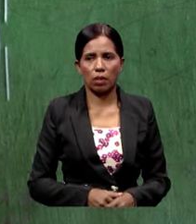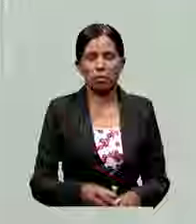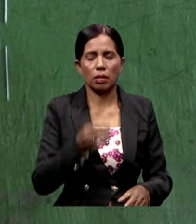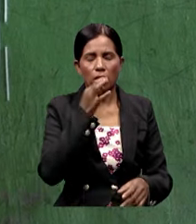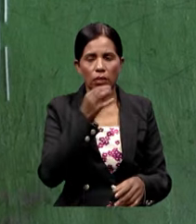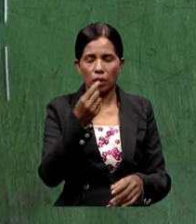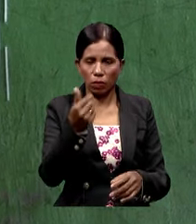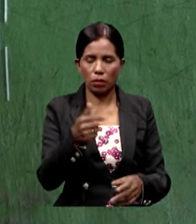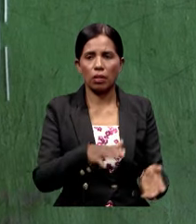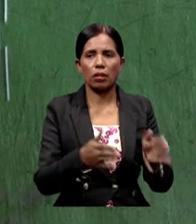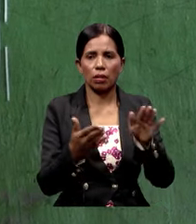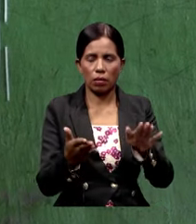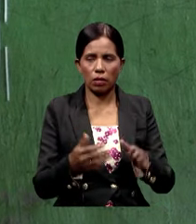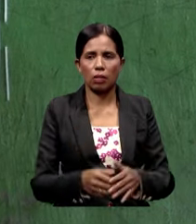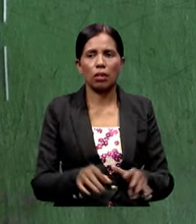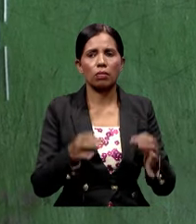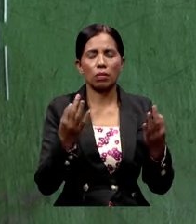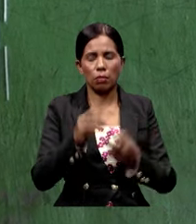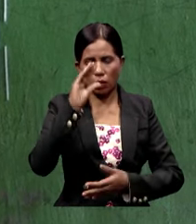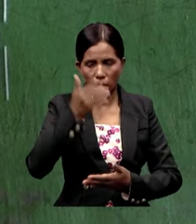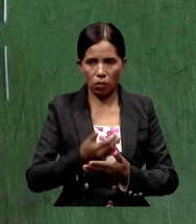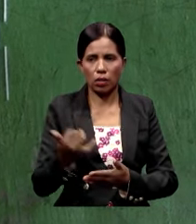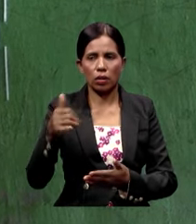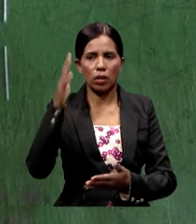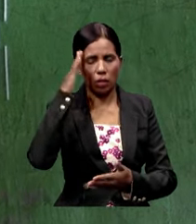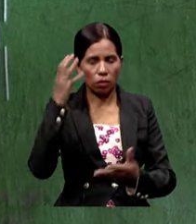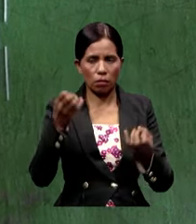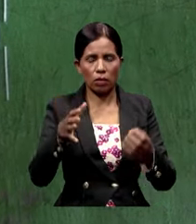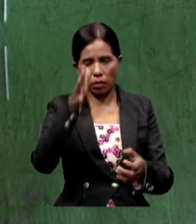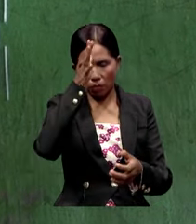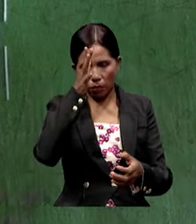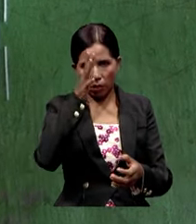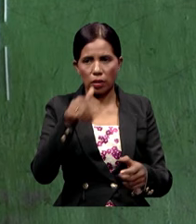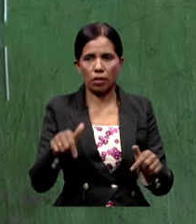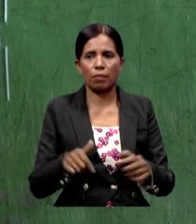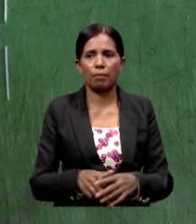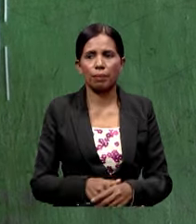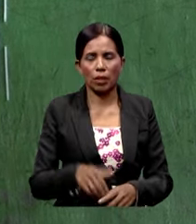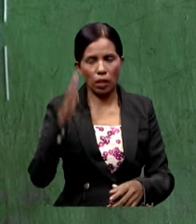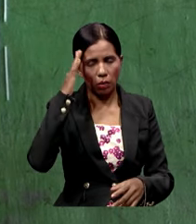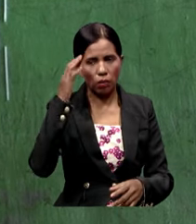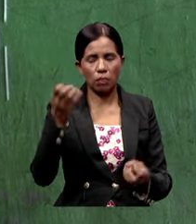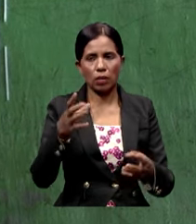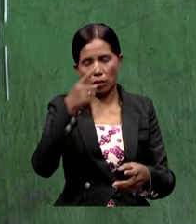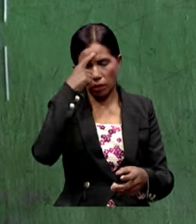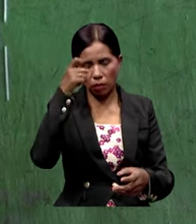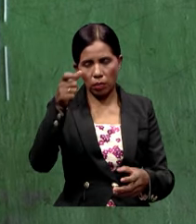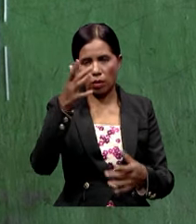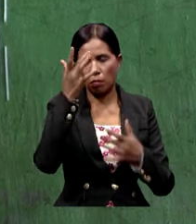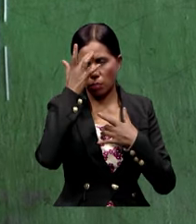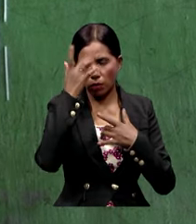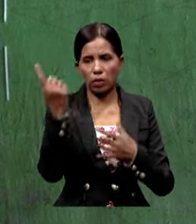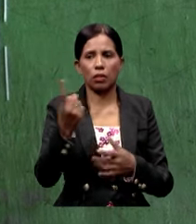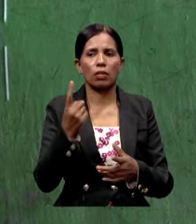ba famila wan seramos hanu imbarak ba aman ba idani idani mas ni hanu imbarak tama ni moras bi ki ni hanu imbarak